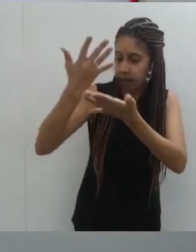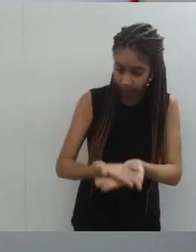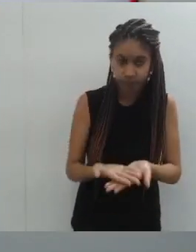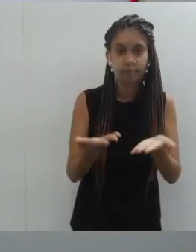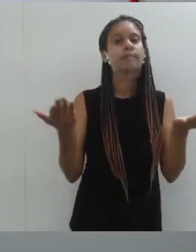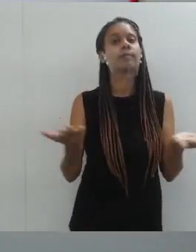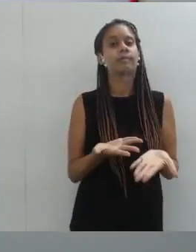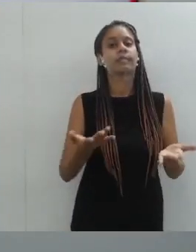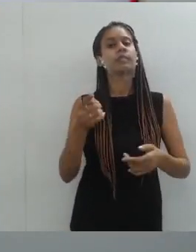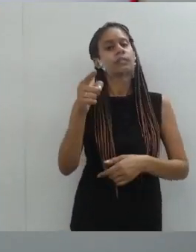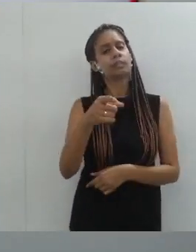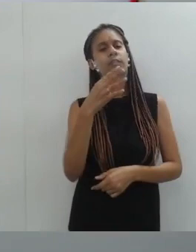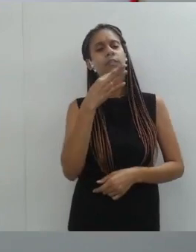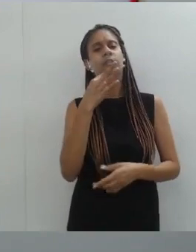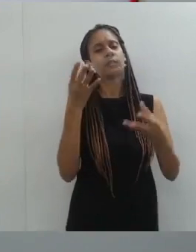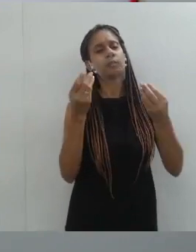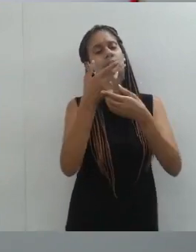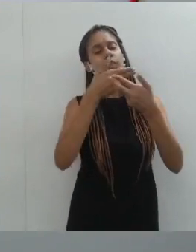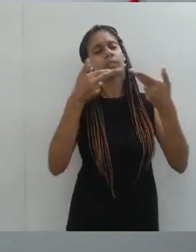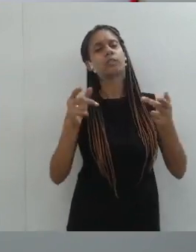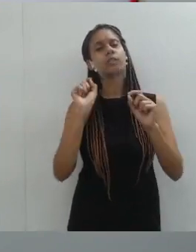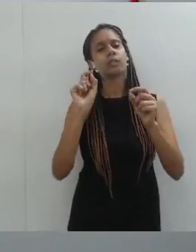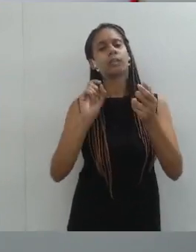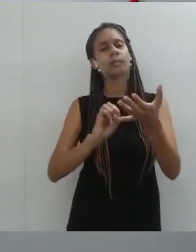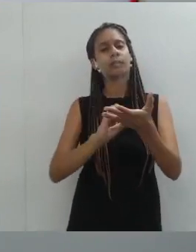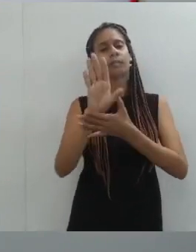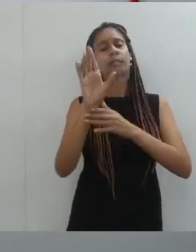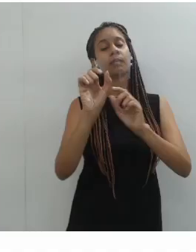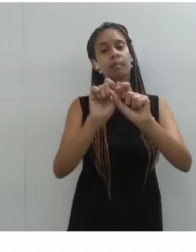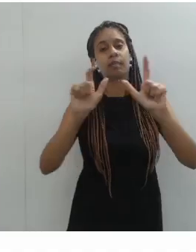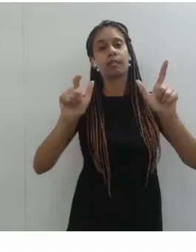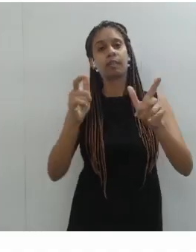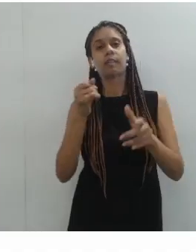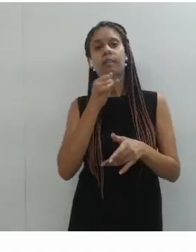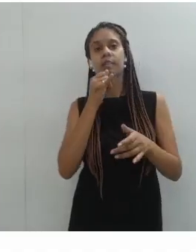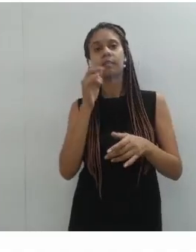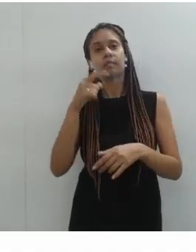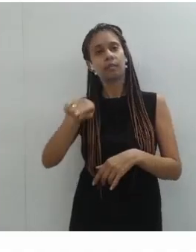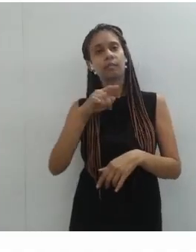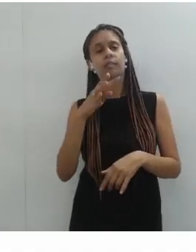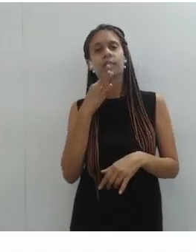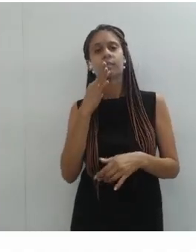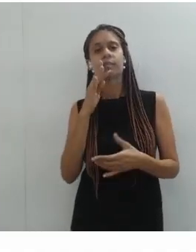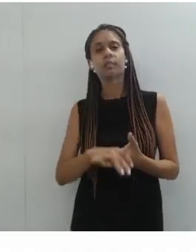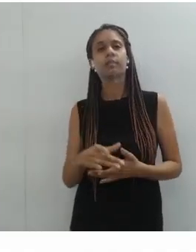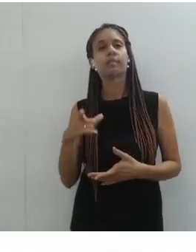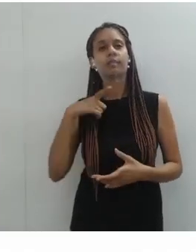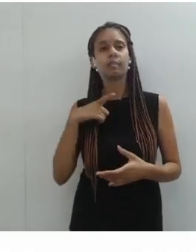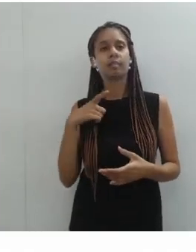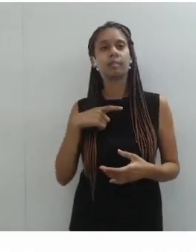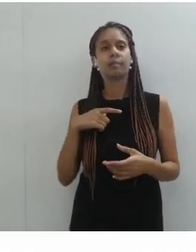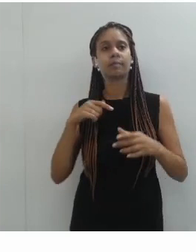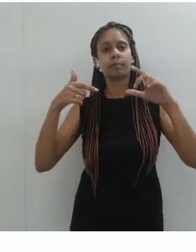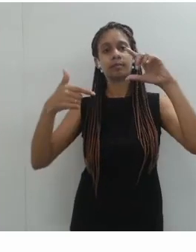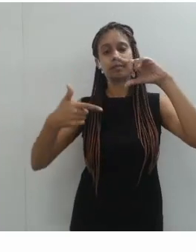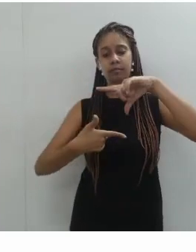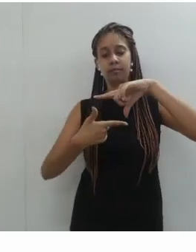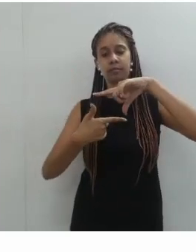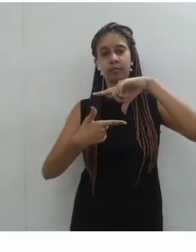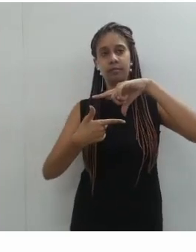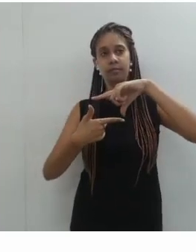por muitos de vocês. Está aí na telinha. Joga aí na telinha, por favor, Aninha. Você tem aí um tablet